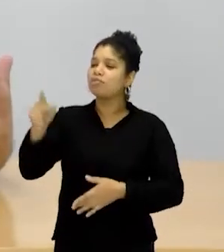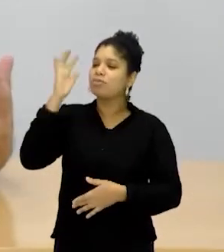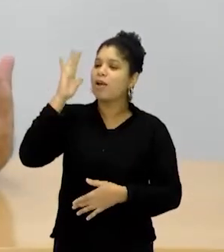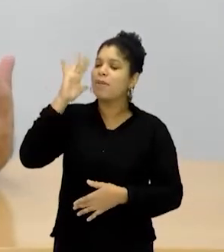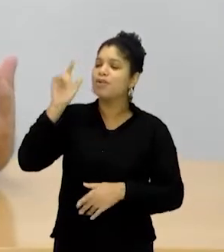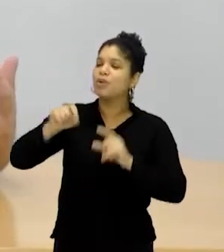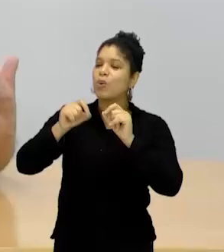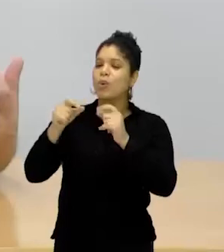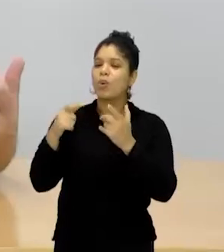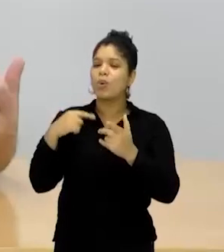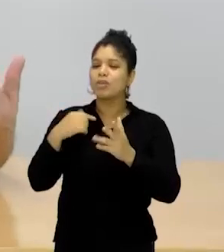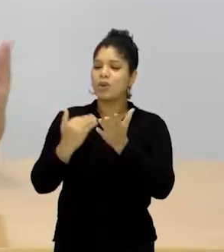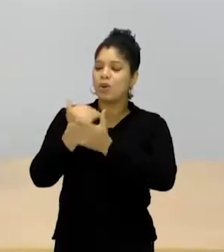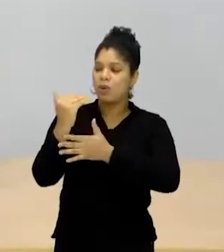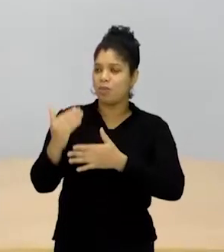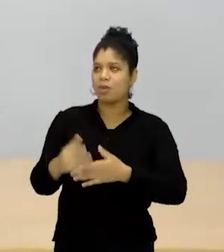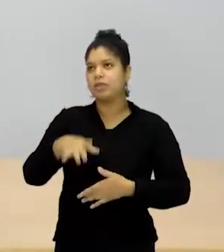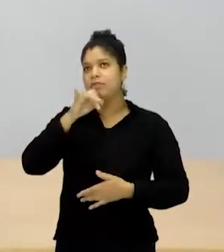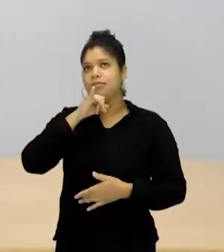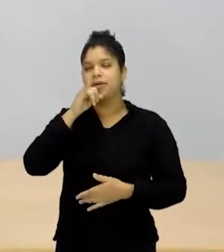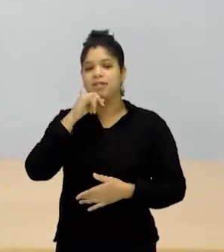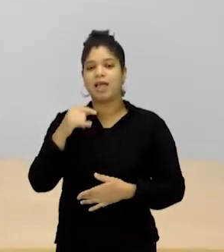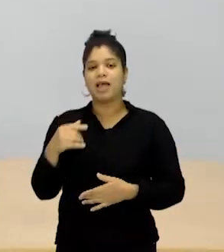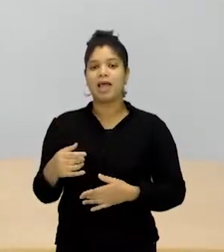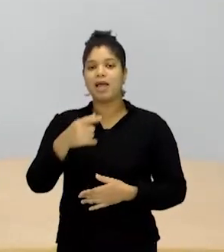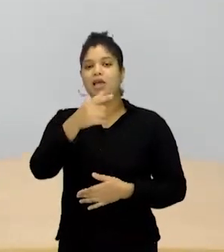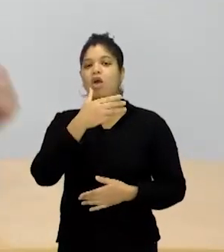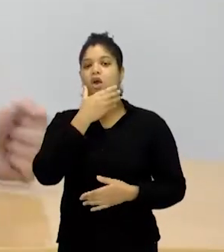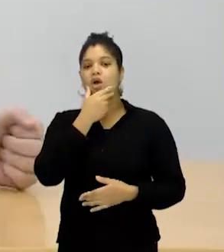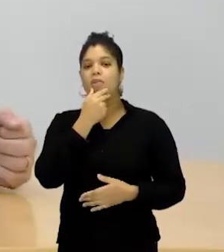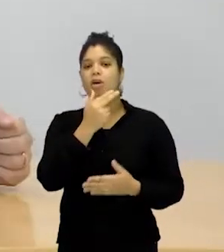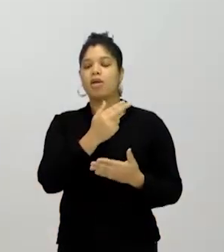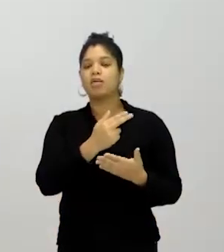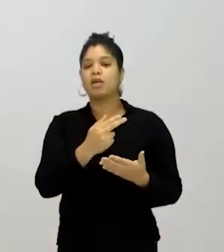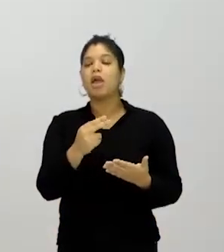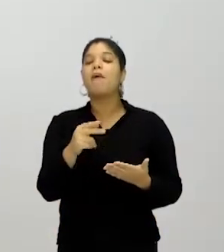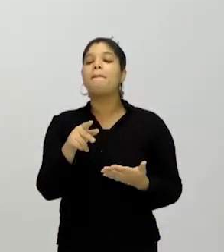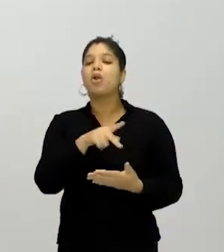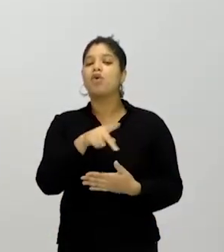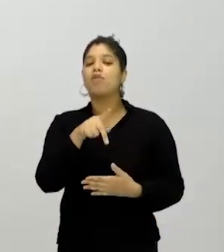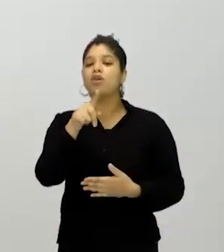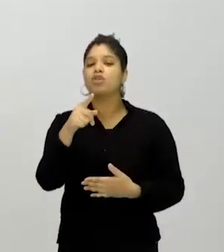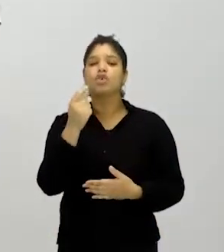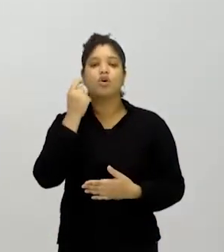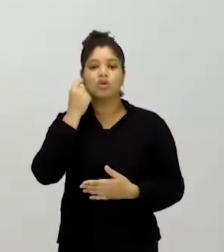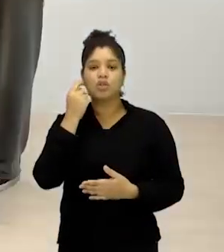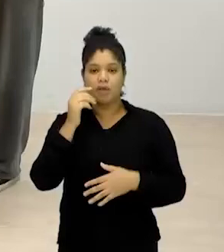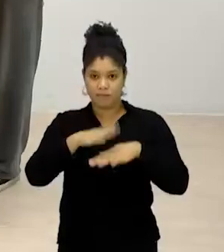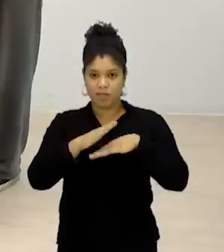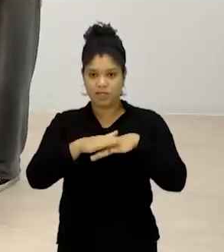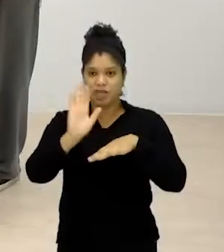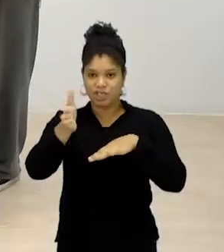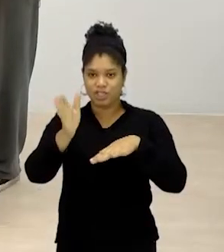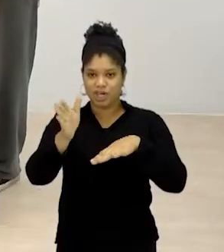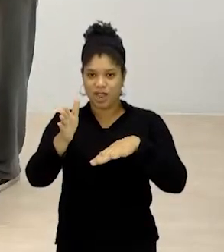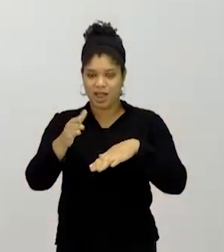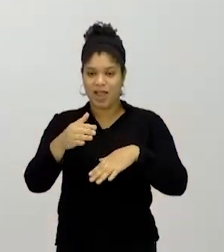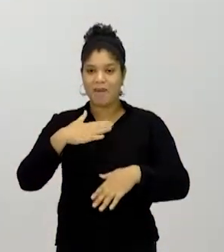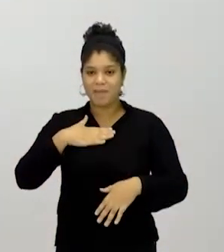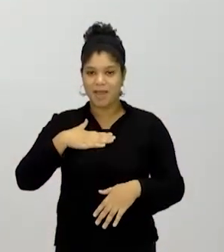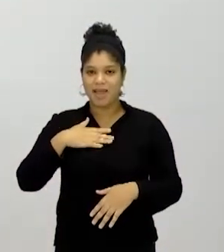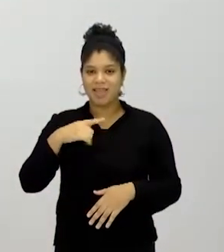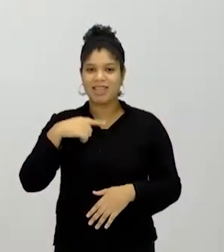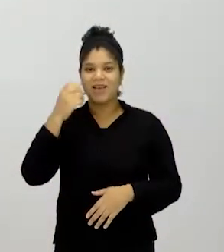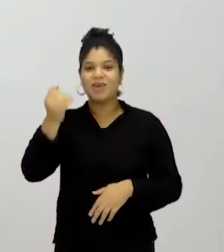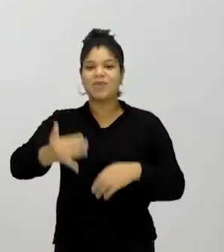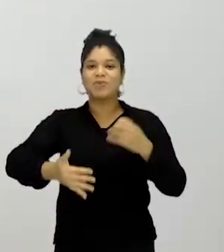quando você vai começar? Por exemplo, se você fosse fazer a do professor Anderson agora, quais seriam os critérios? Já fez, né, Xavier? Já fez uma minha, eu estava contando